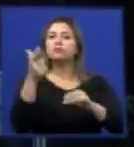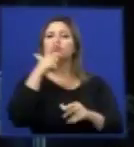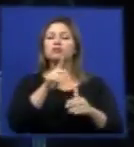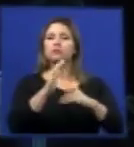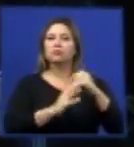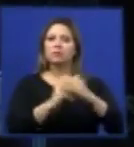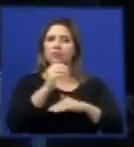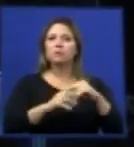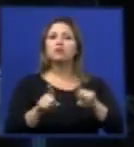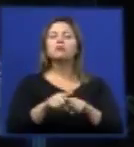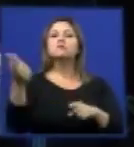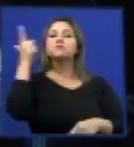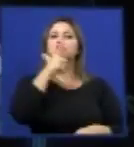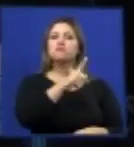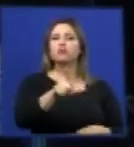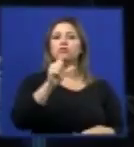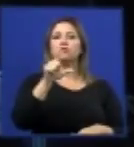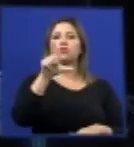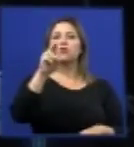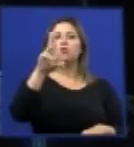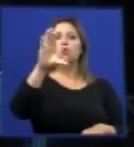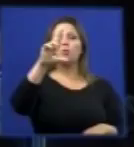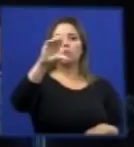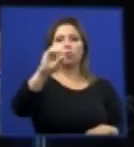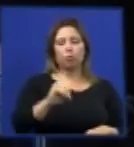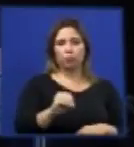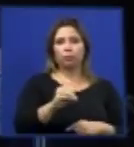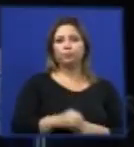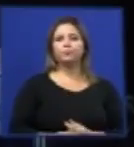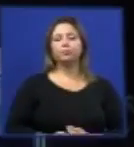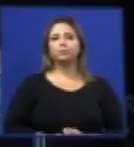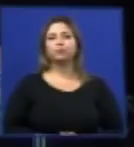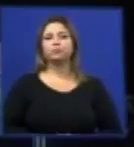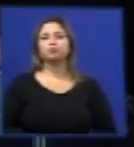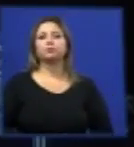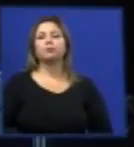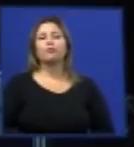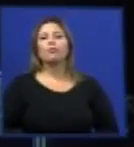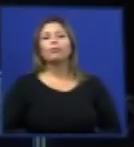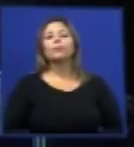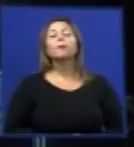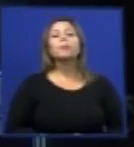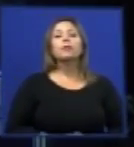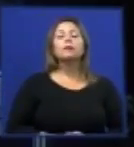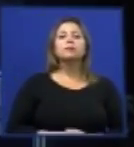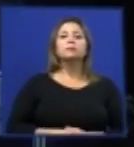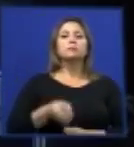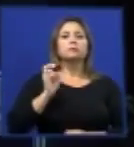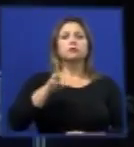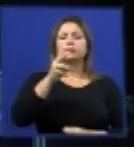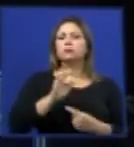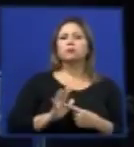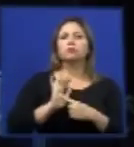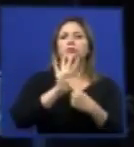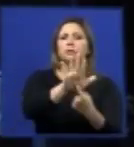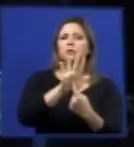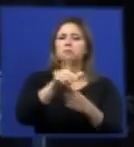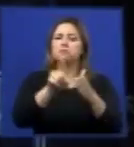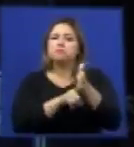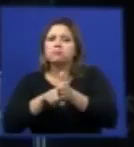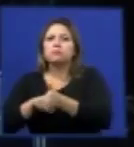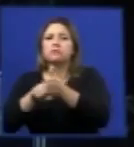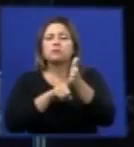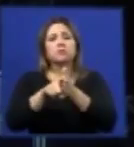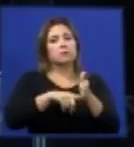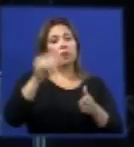lucratividade da empresa legalmente constituída eh no que se refere à divisão de dados nacionais